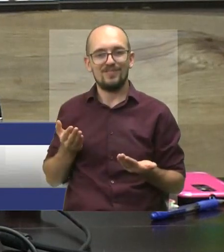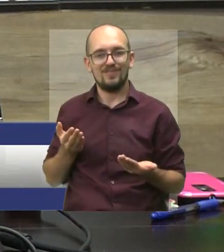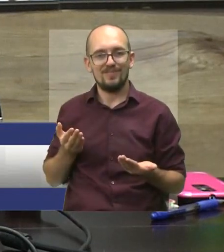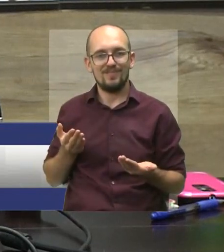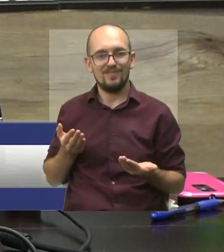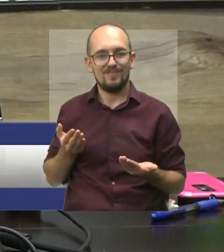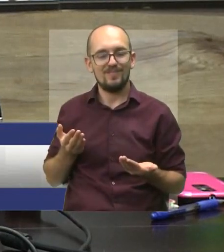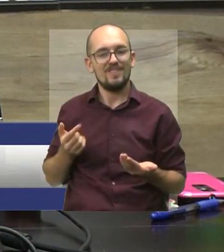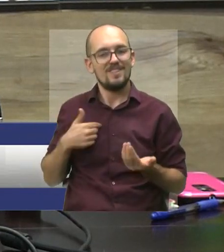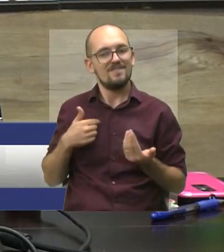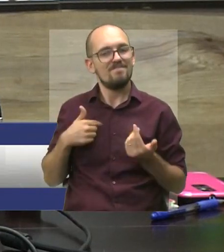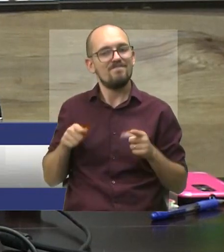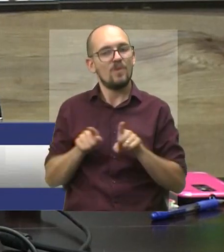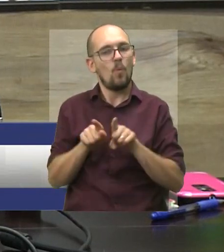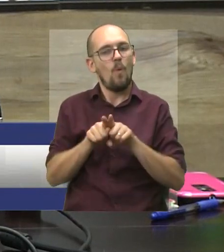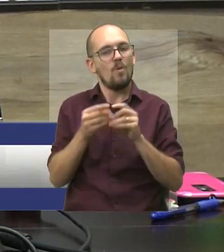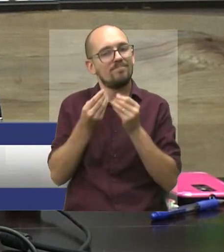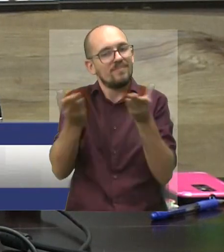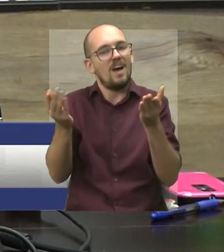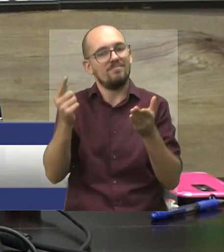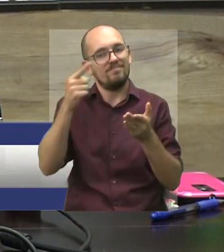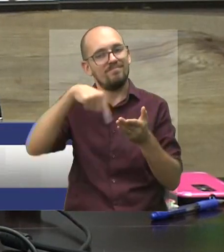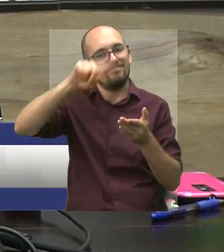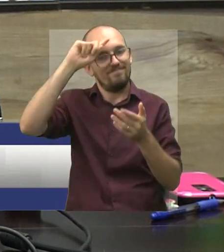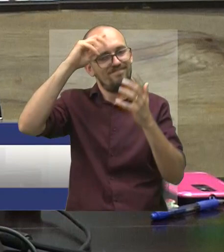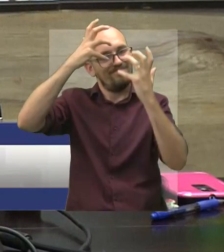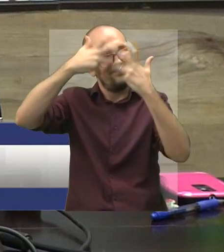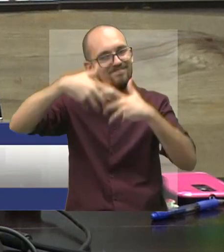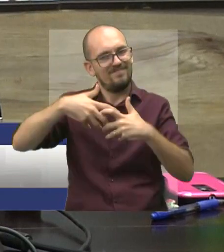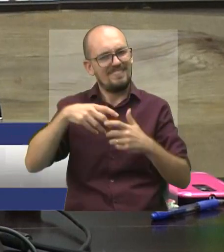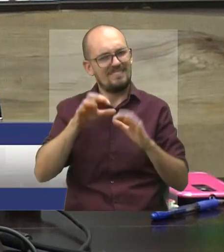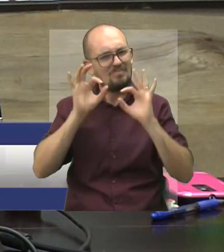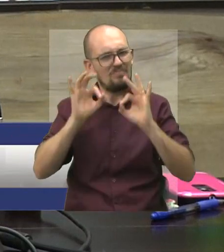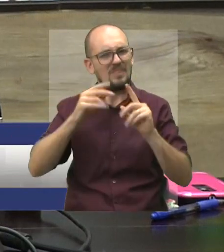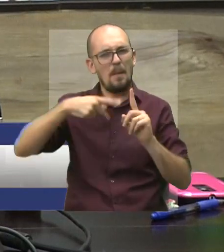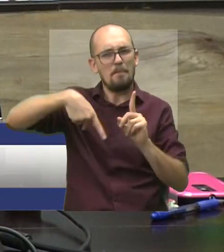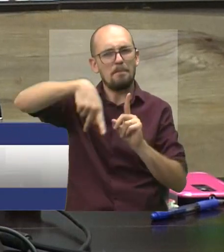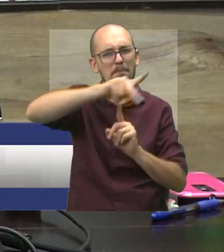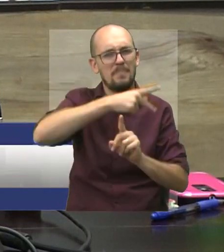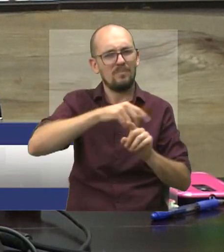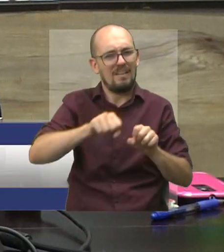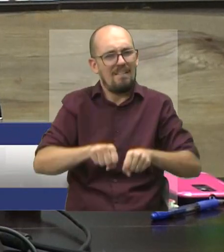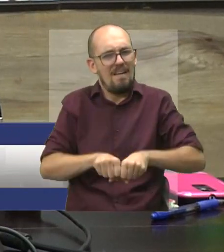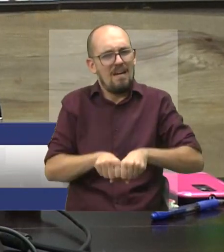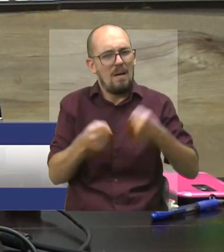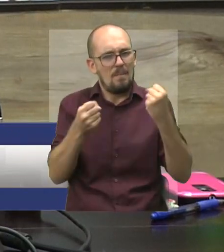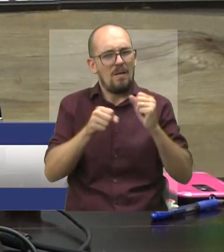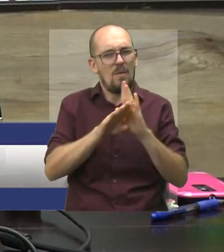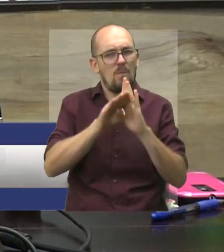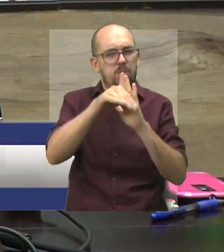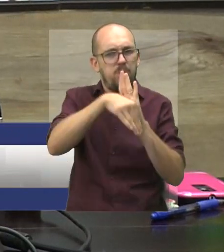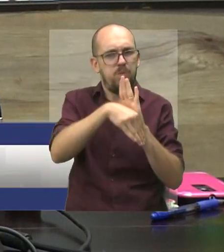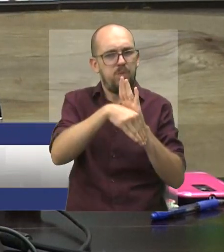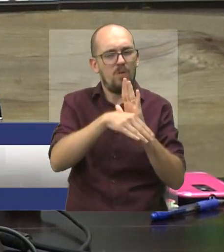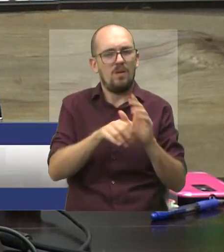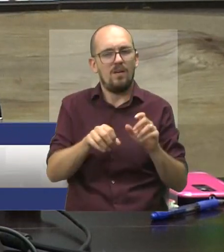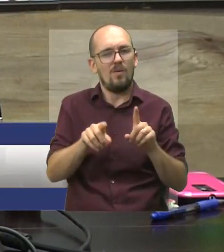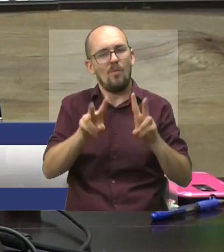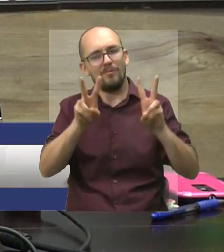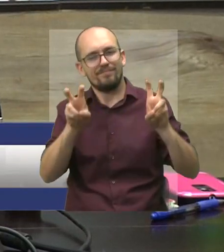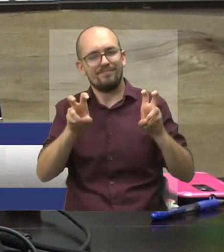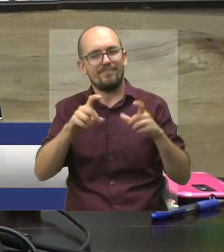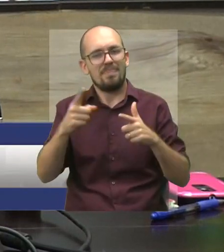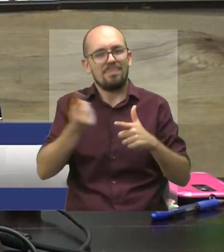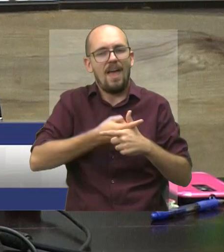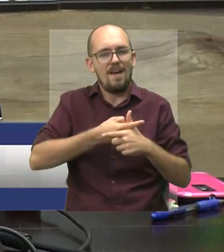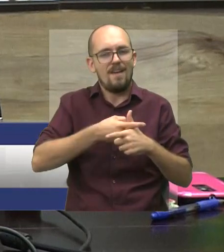Eu coloco de uma forma para refletirmos se realmente temos um déficit da Previdência, como está